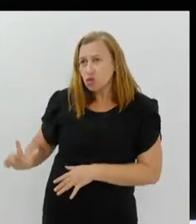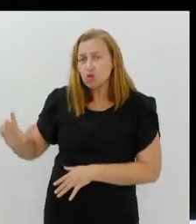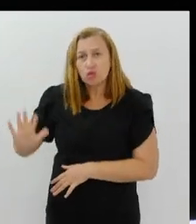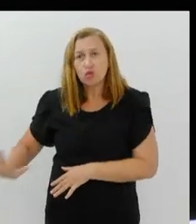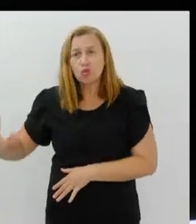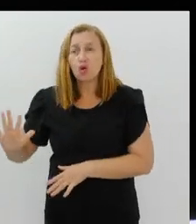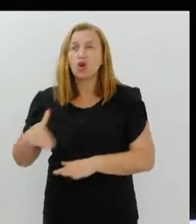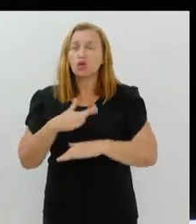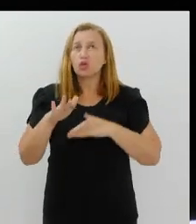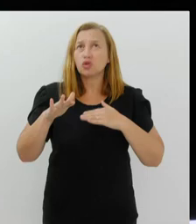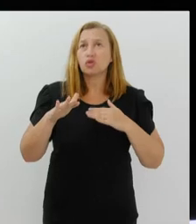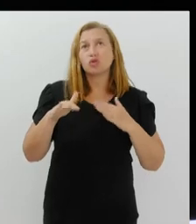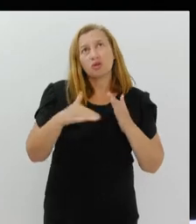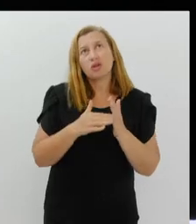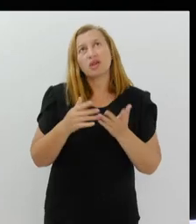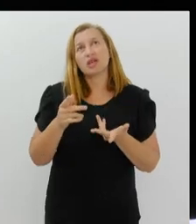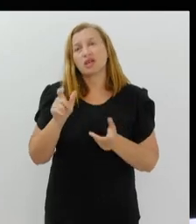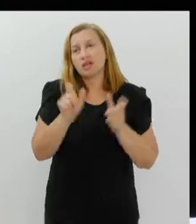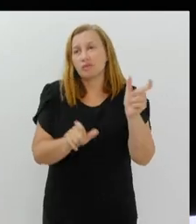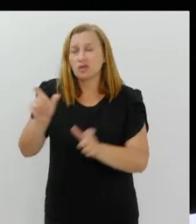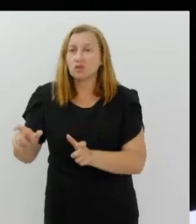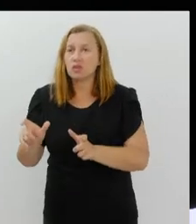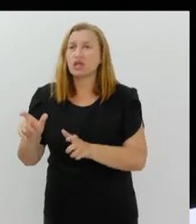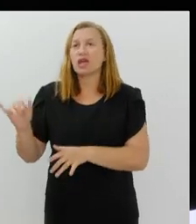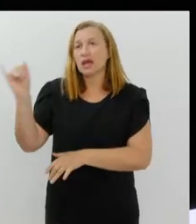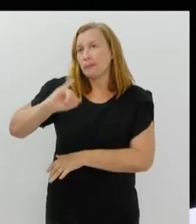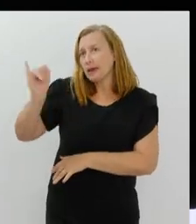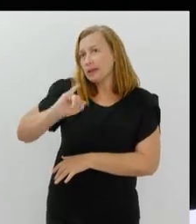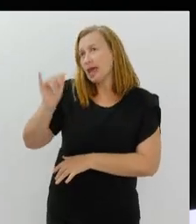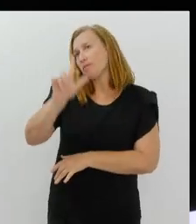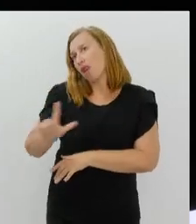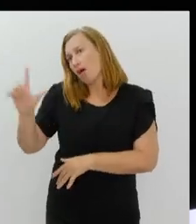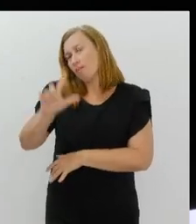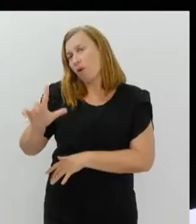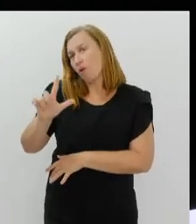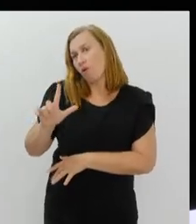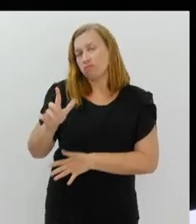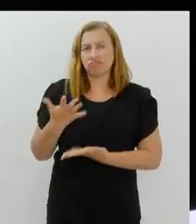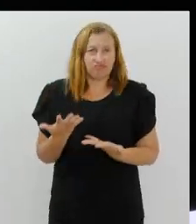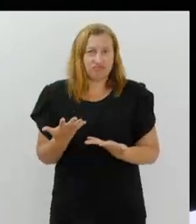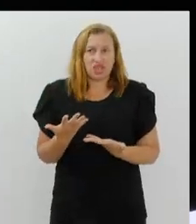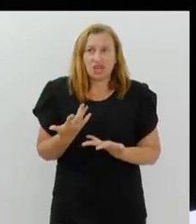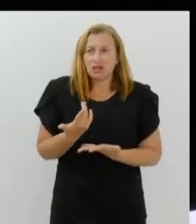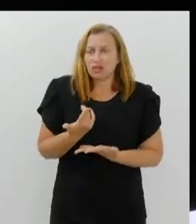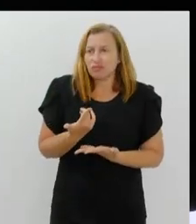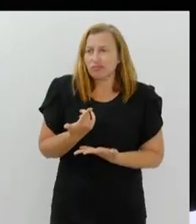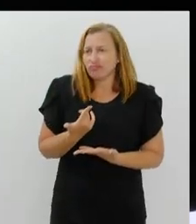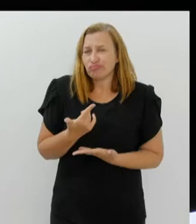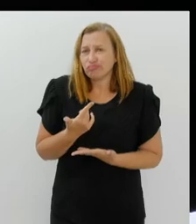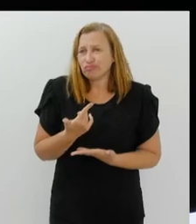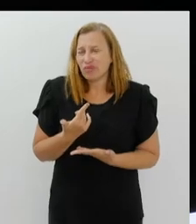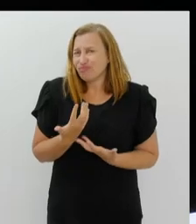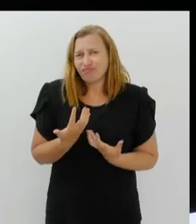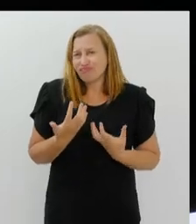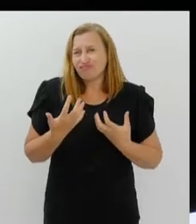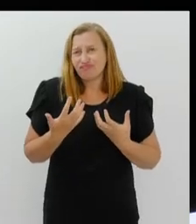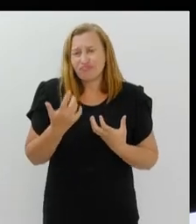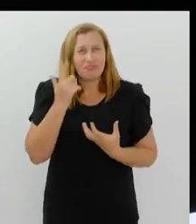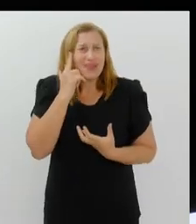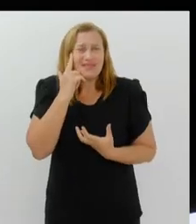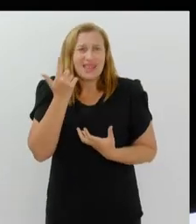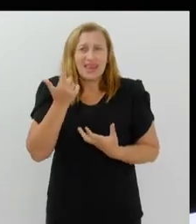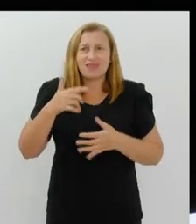aí todo mundo ali de Ipanema, do Leblon, nossa saída era para o Salgueiro, apesar de não ter essa pretensão de